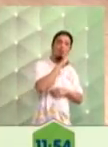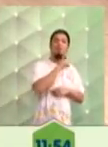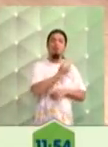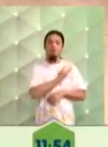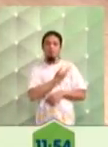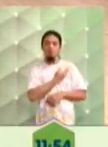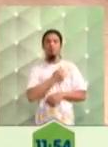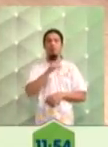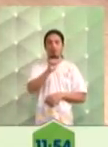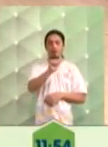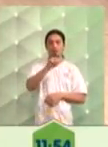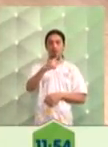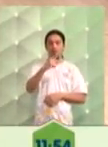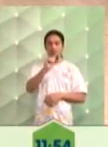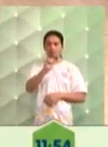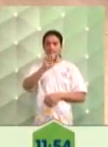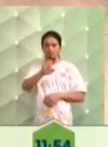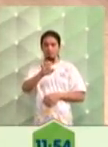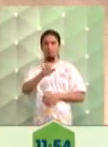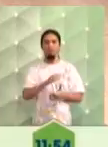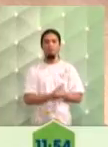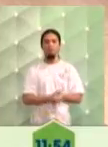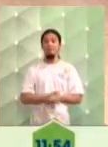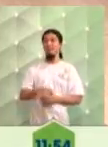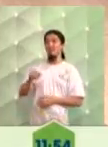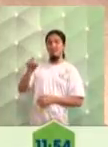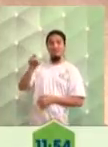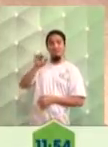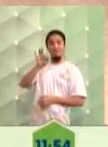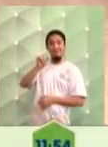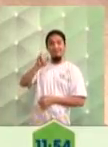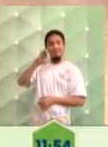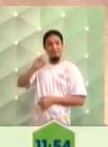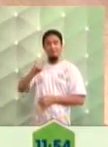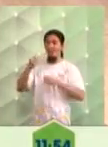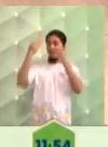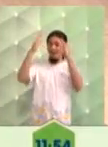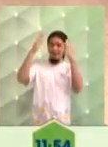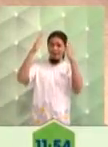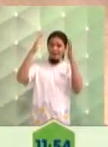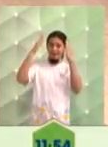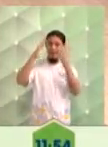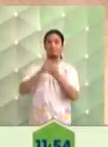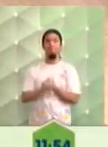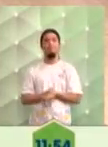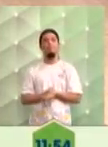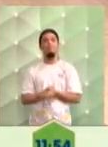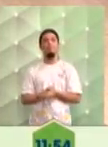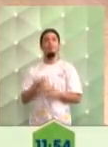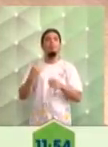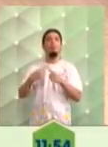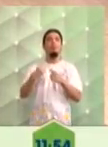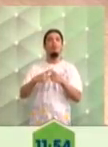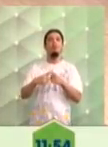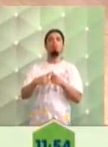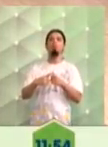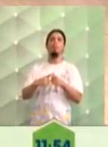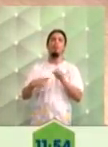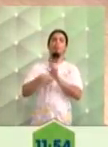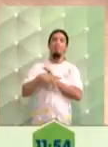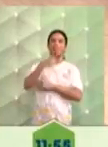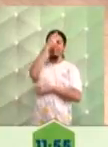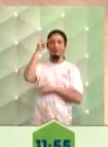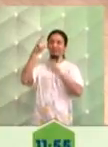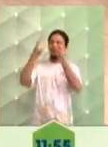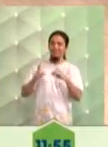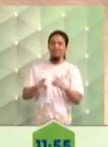aí o Fábio chega e faz assim, aê, quando ele pega aí uma instituição que cuida dos nossos queridos especiais, aí o Fábio faz ali